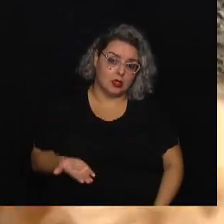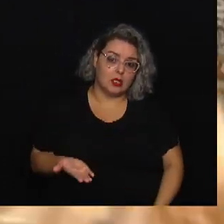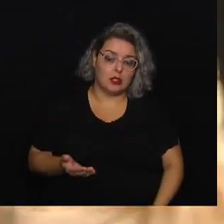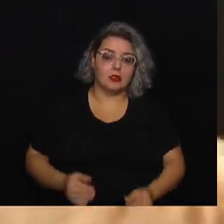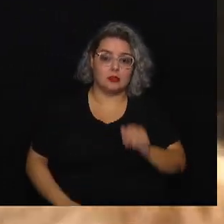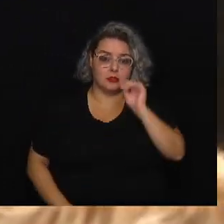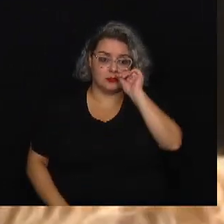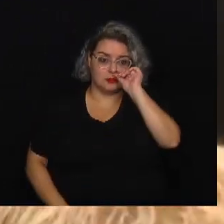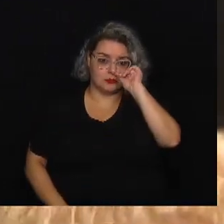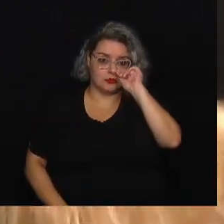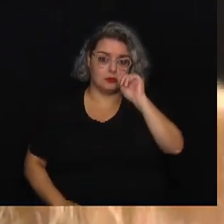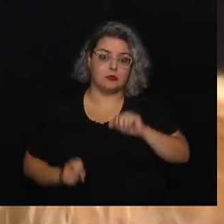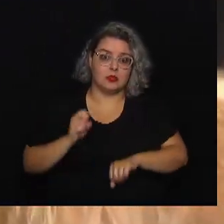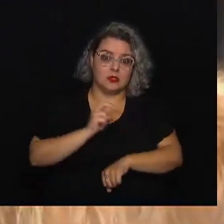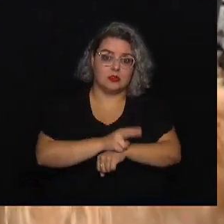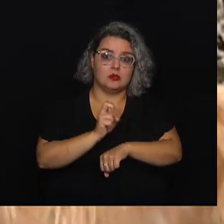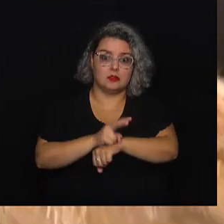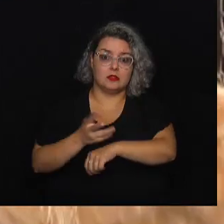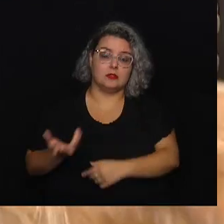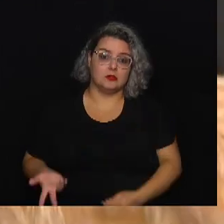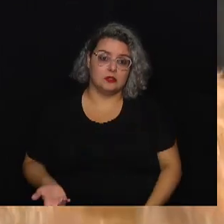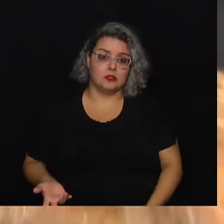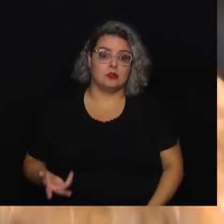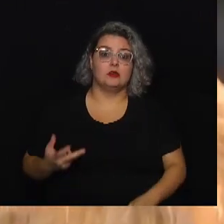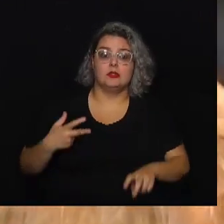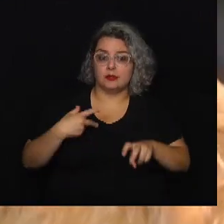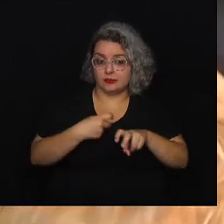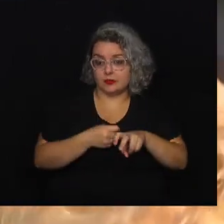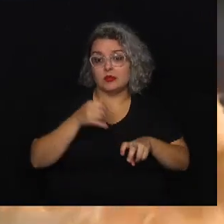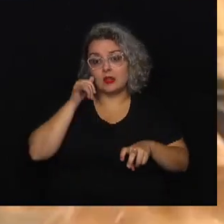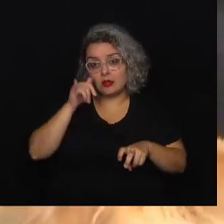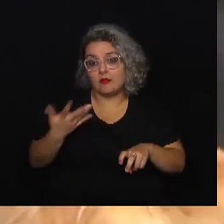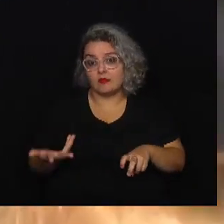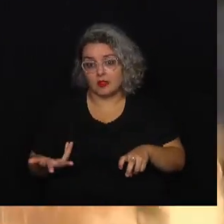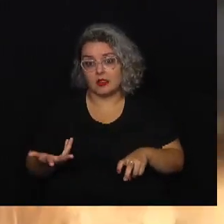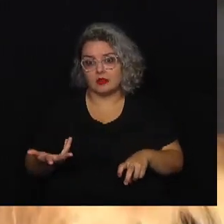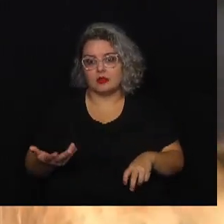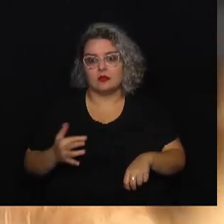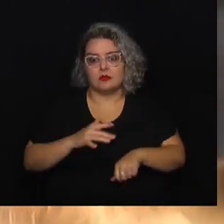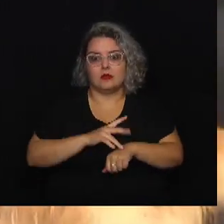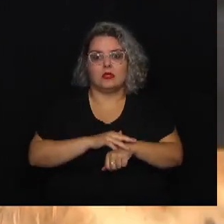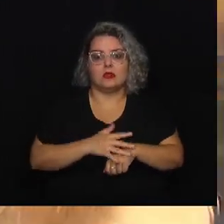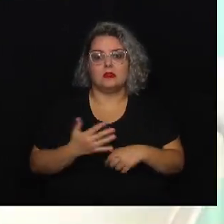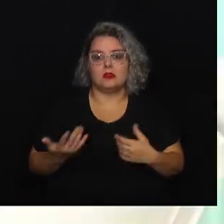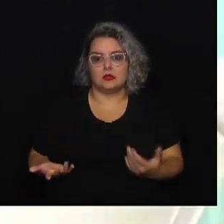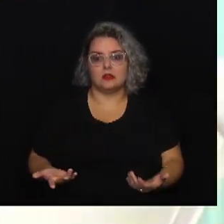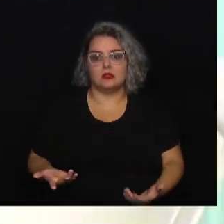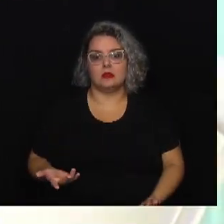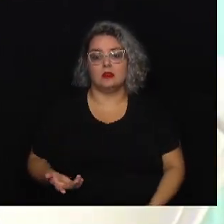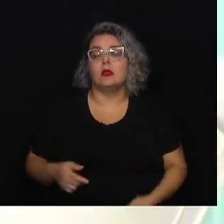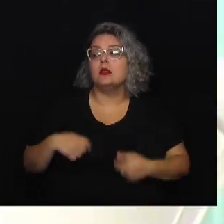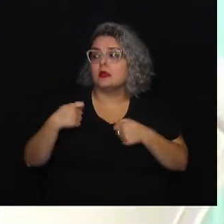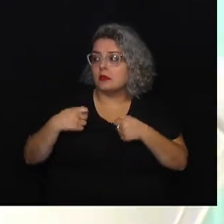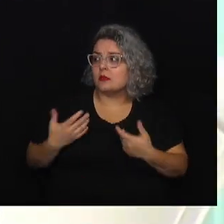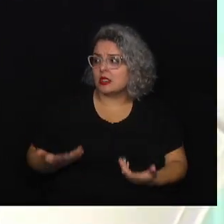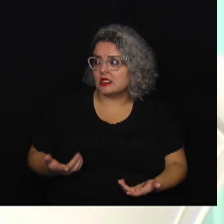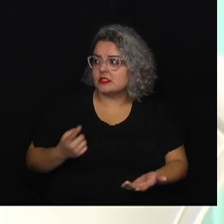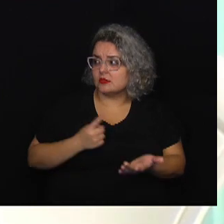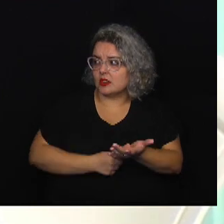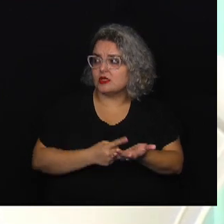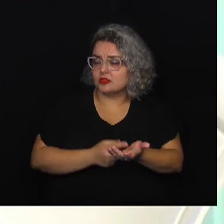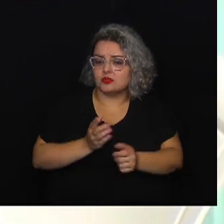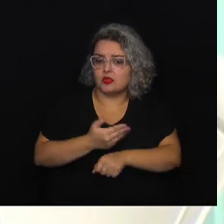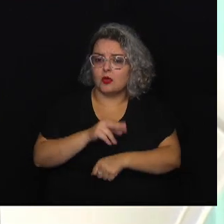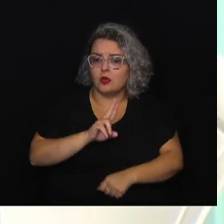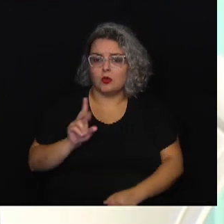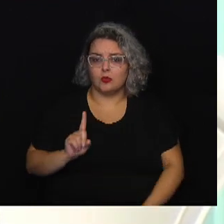pelos vírus, né, que a vacina acaba prevenindo. Então a gente pode É necessário agendamento prévio ou não?